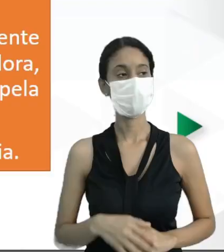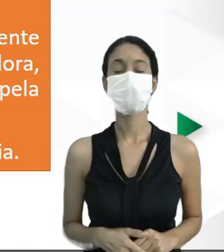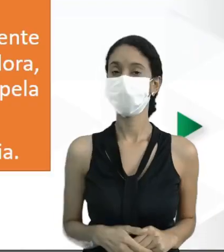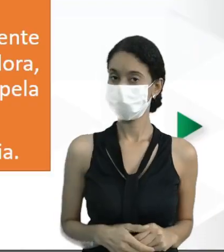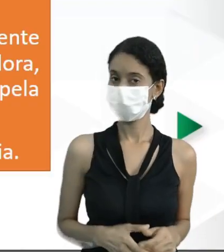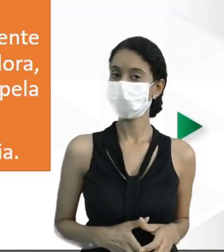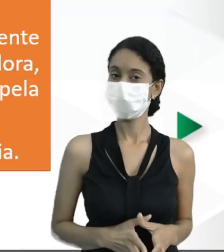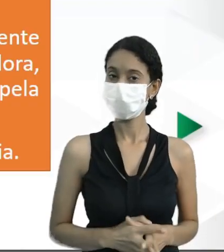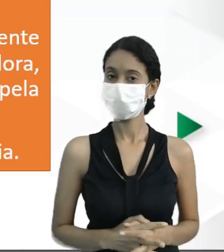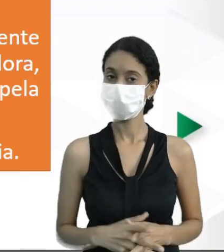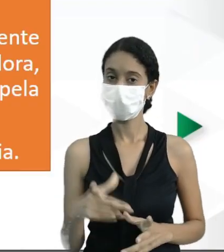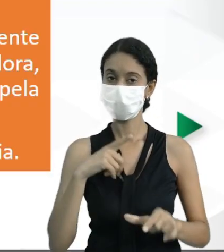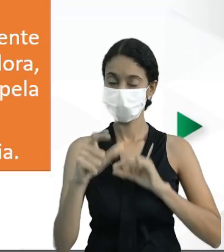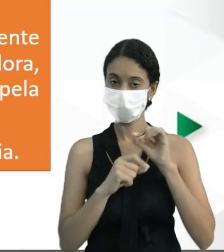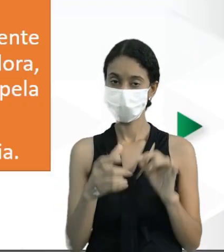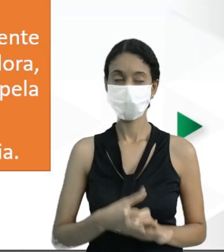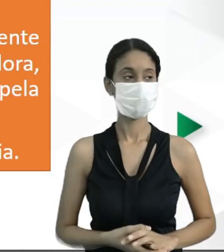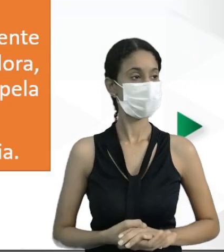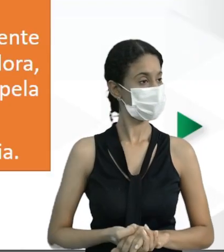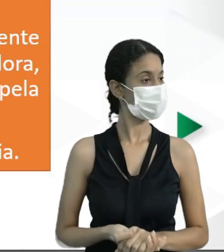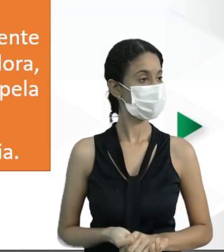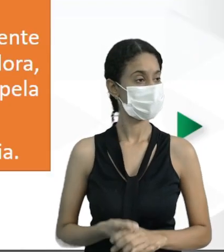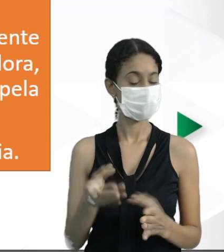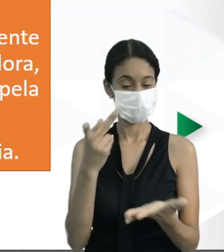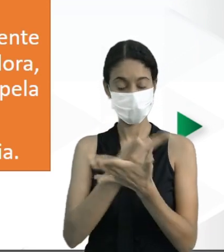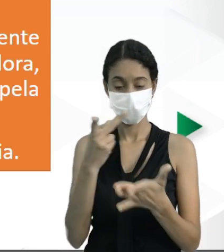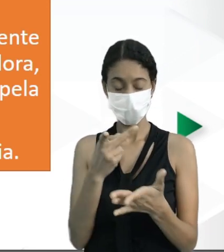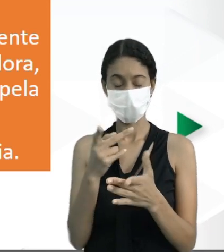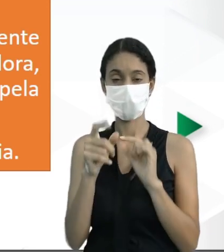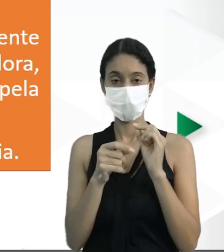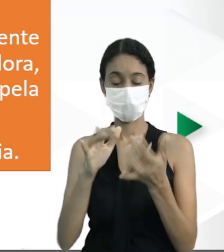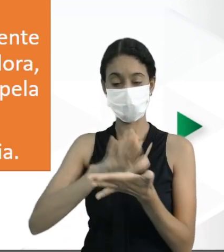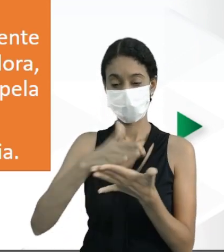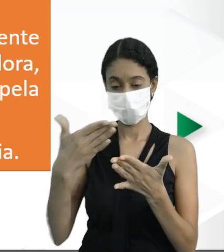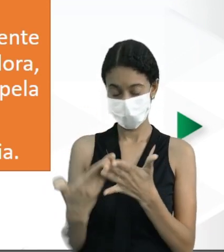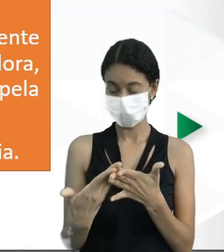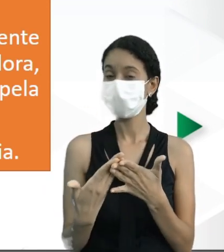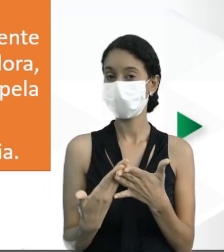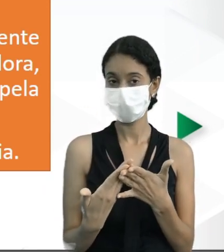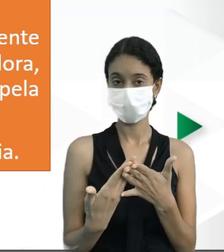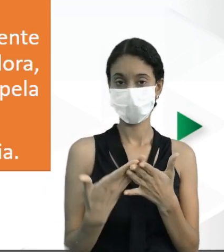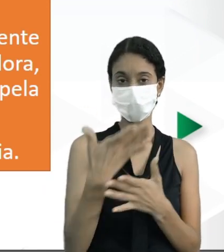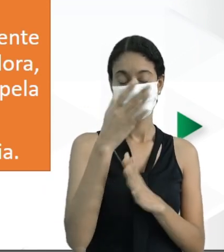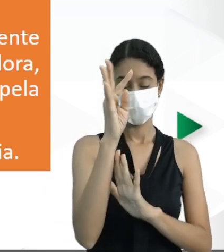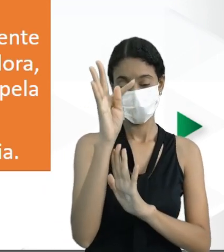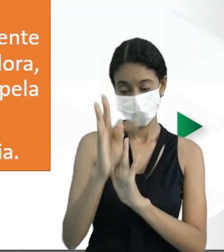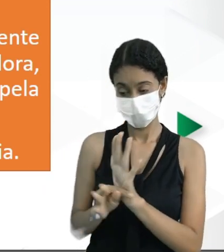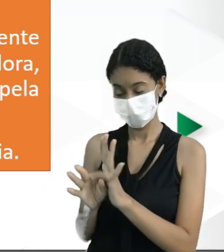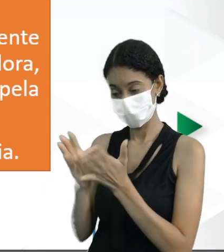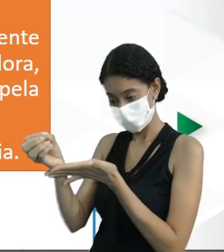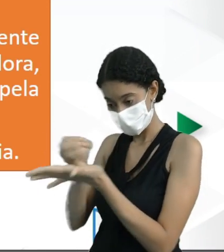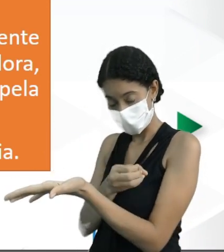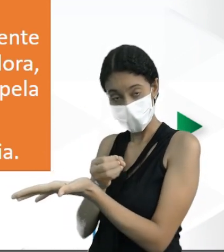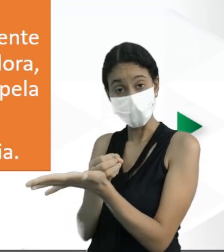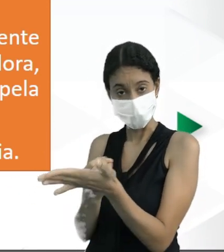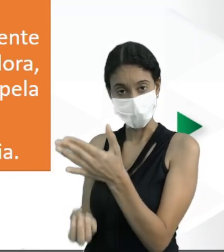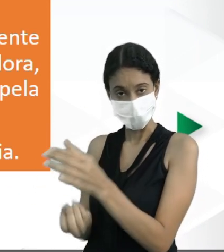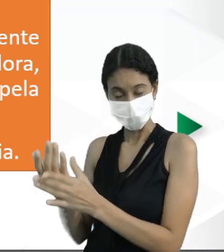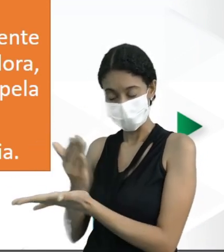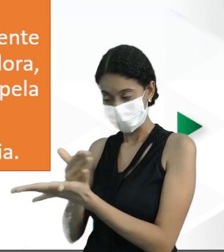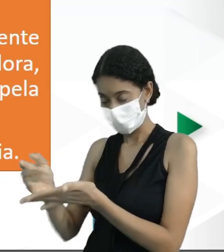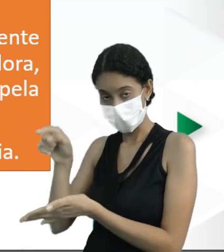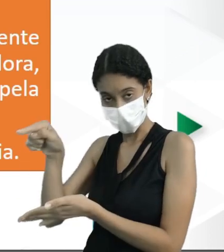pode ocorrer afirmando as mesmas ideias da obra citada, ou contestar. E há duas formas,